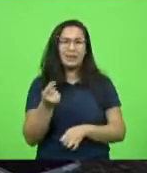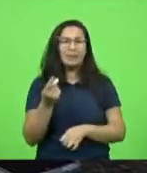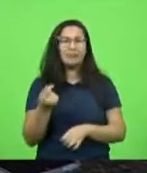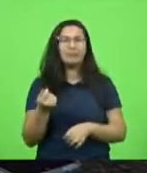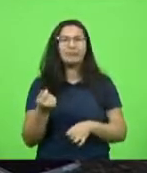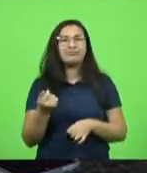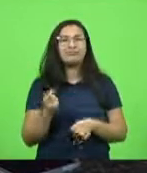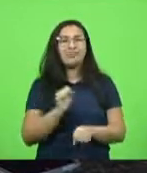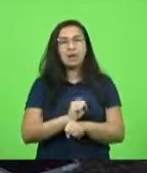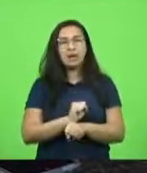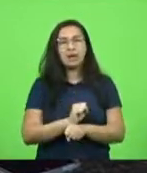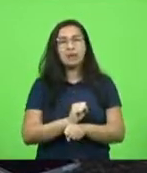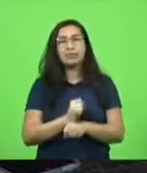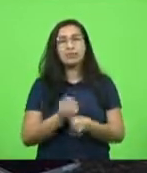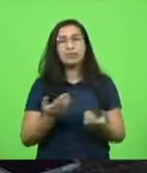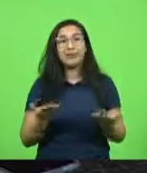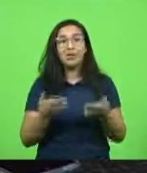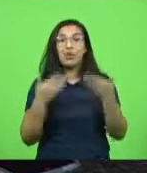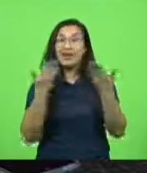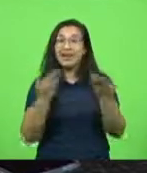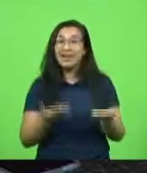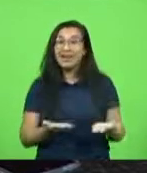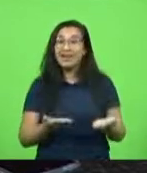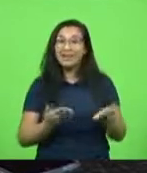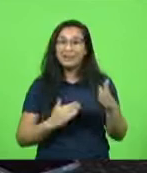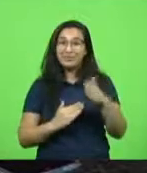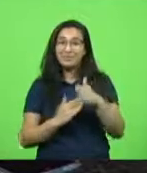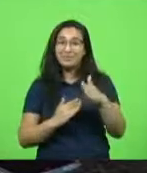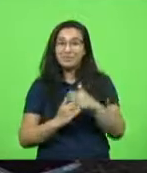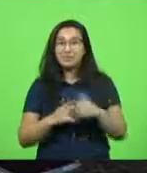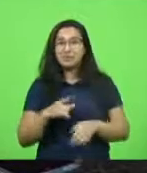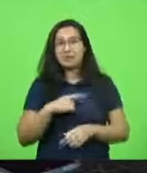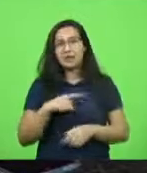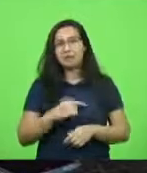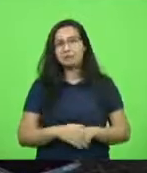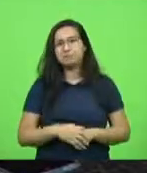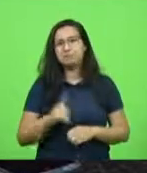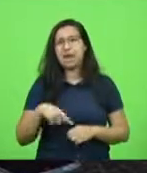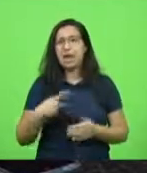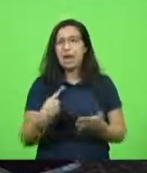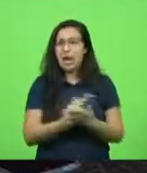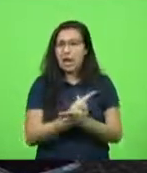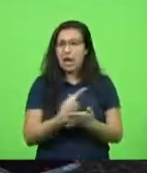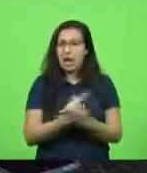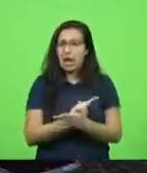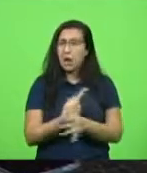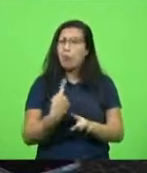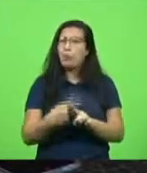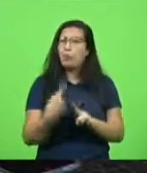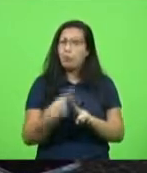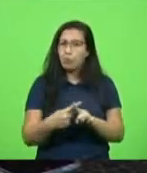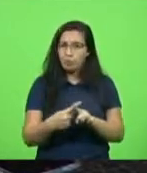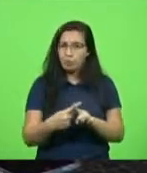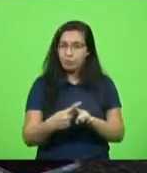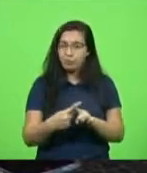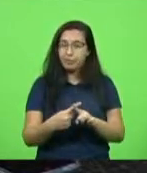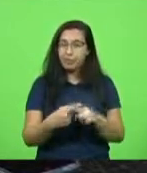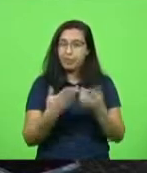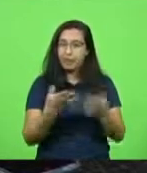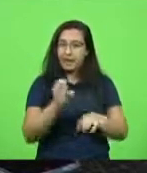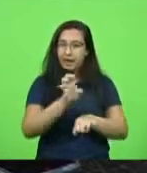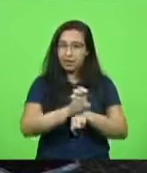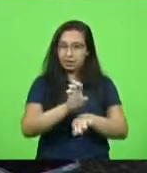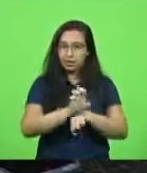então eles estão se esgotando né E por que que eu digo que é um erro que retrata é como o estado